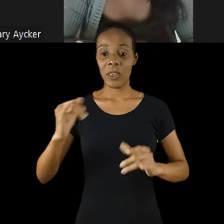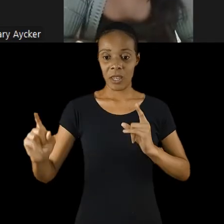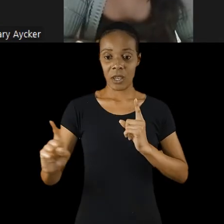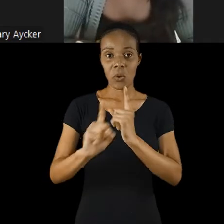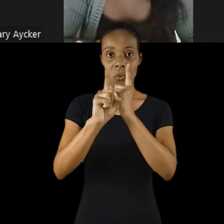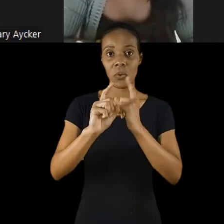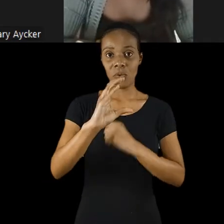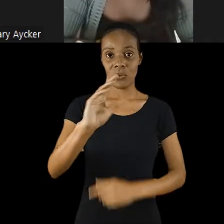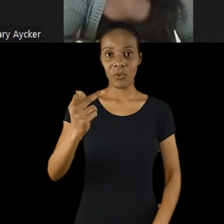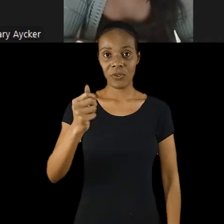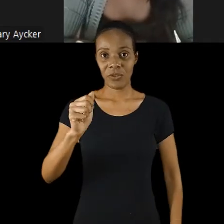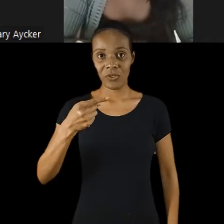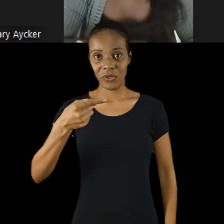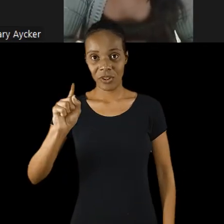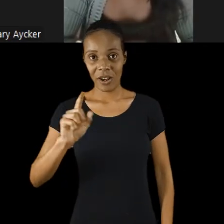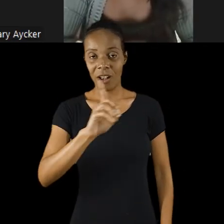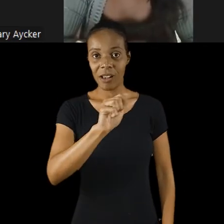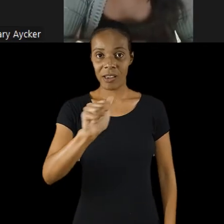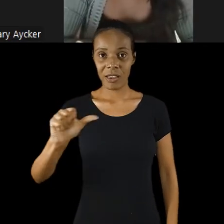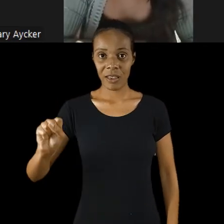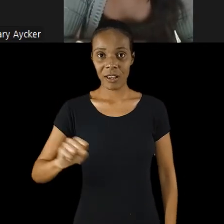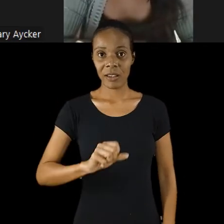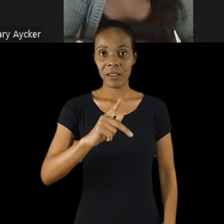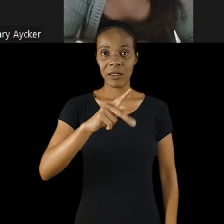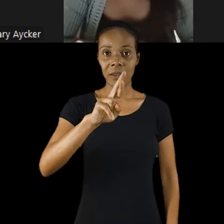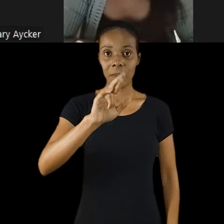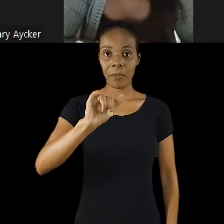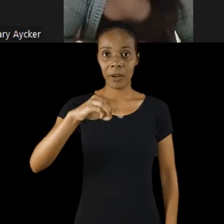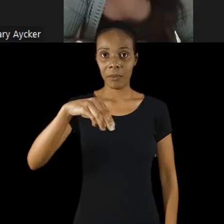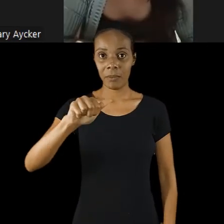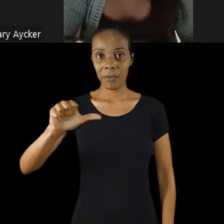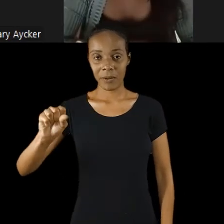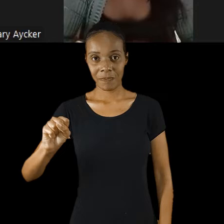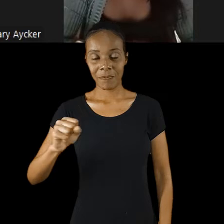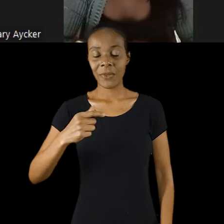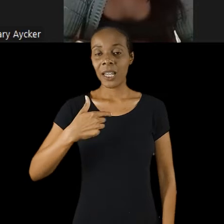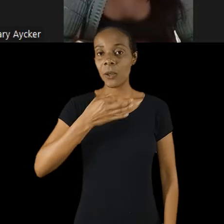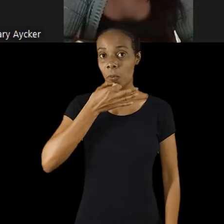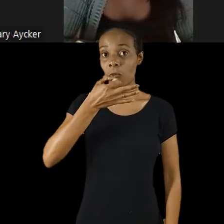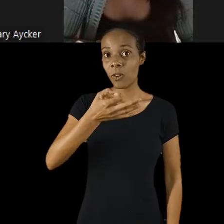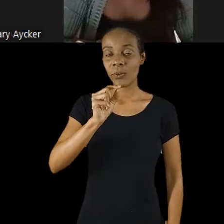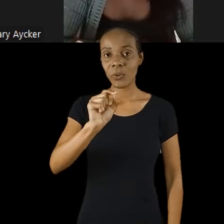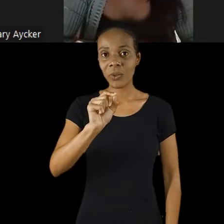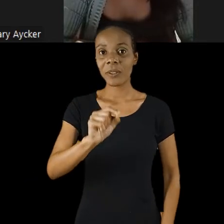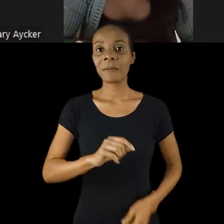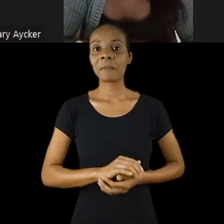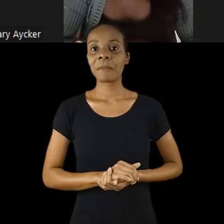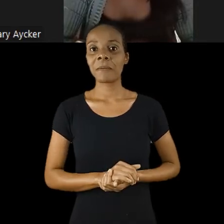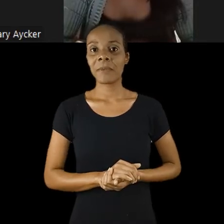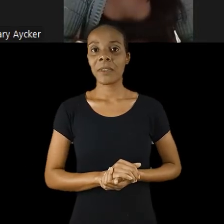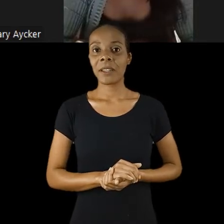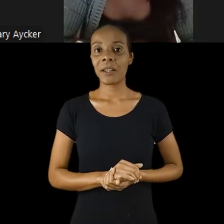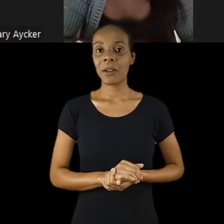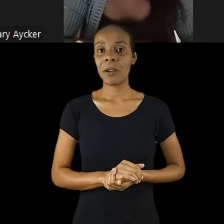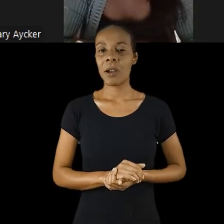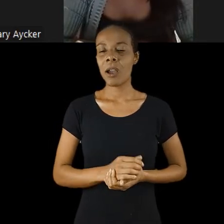se existe alguma pergunta ou alguma provocação que você, Jazz, possa fazer para Bichart, para você, sabe,